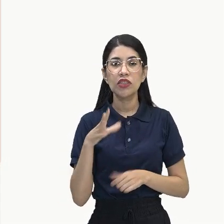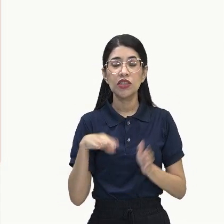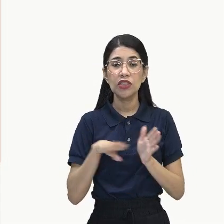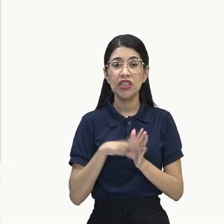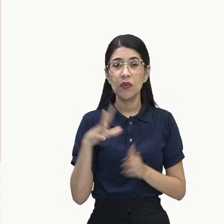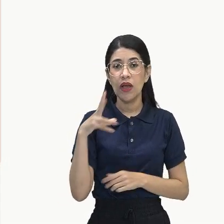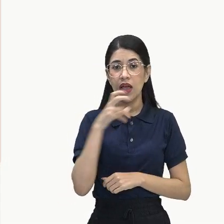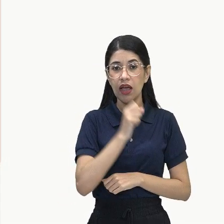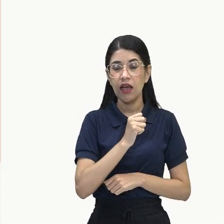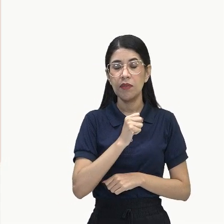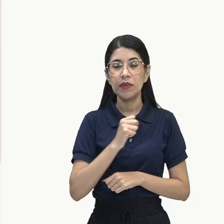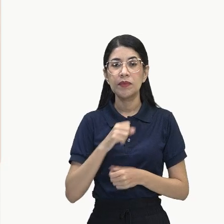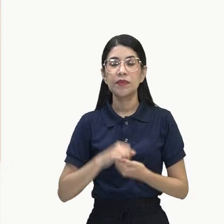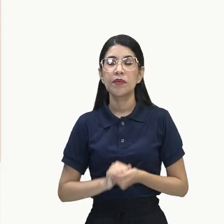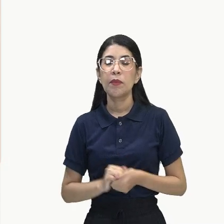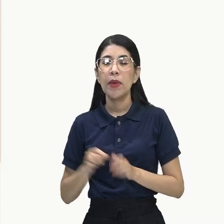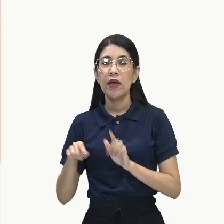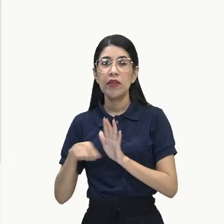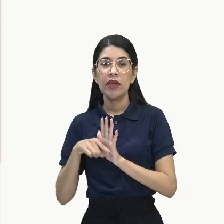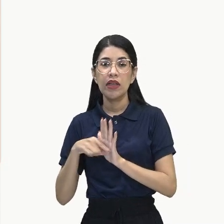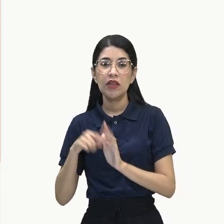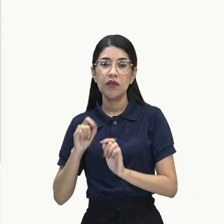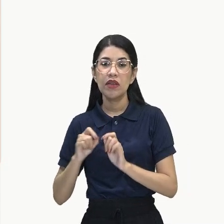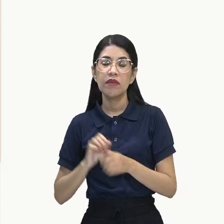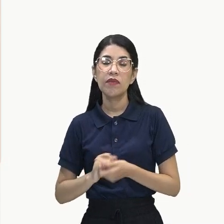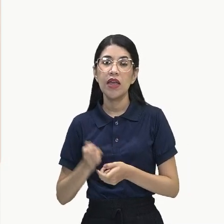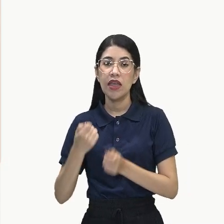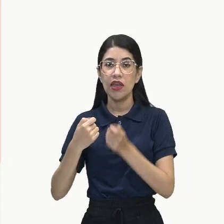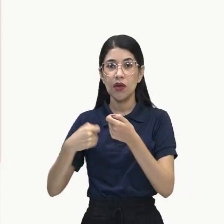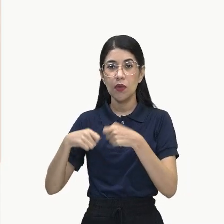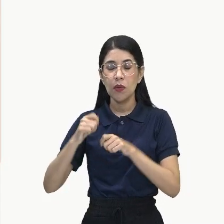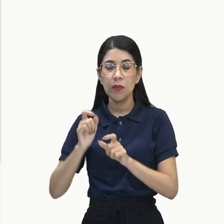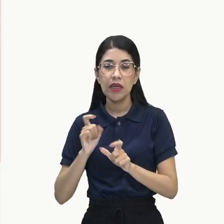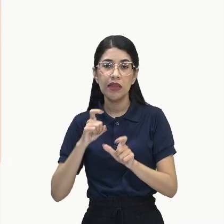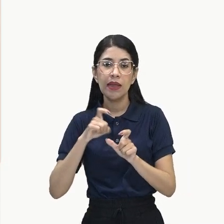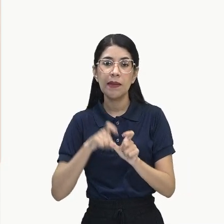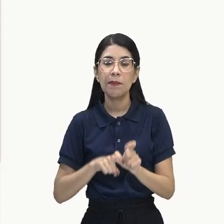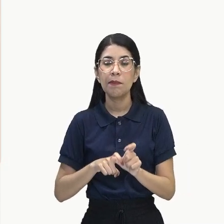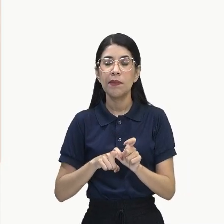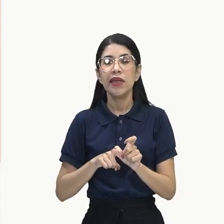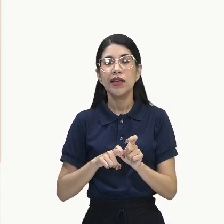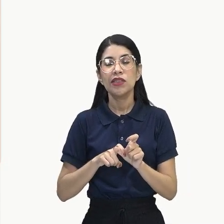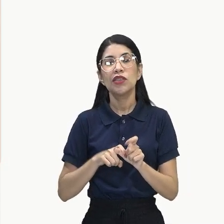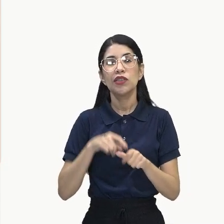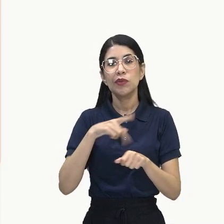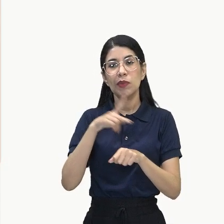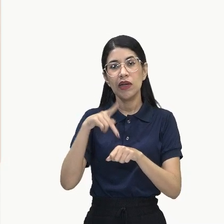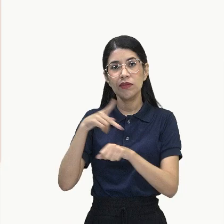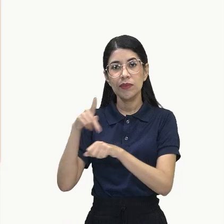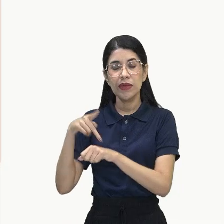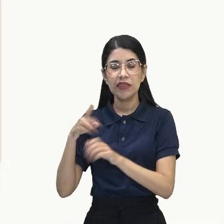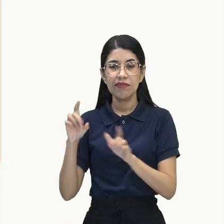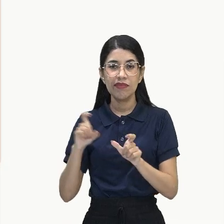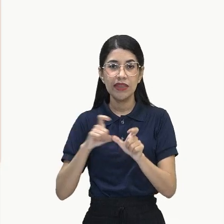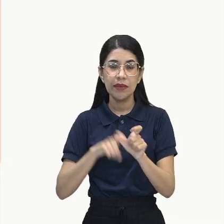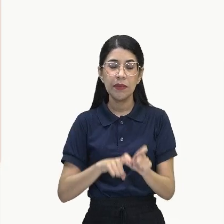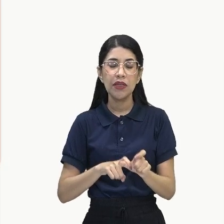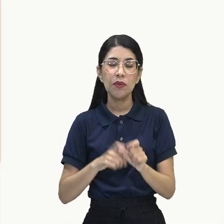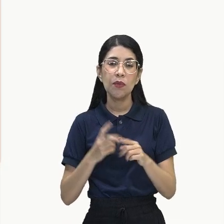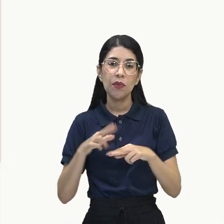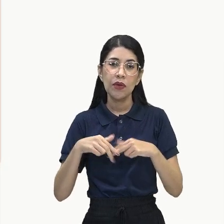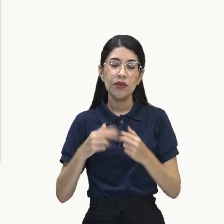vantagem. Desvantagem, as economias elas estão dependentes uma das outras. Isso faz com que a gente tenha